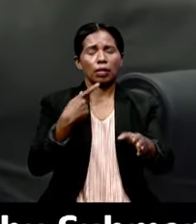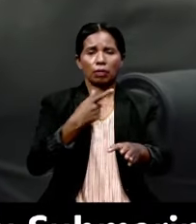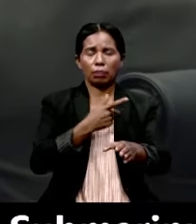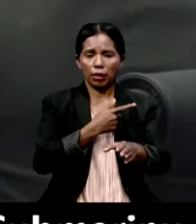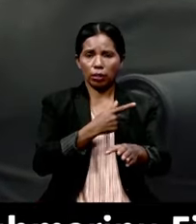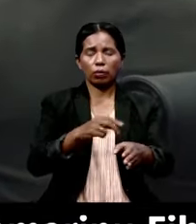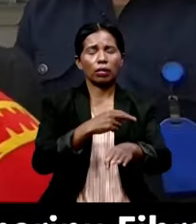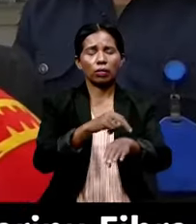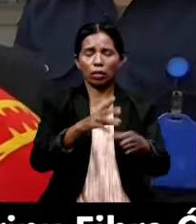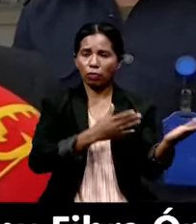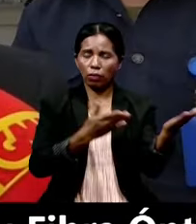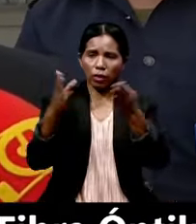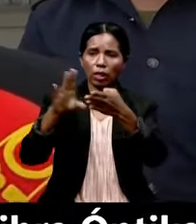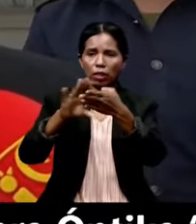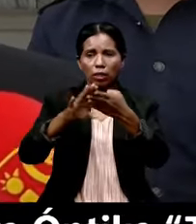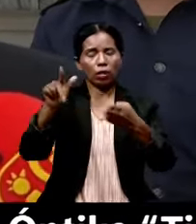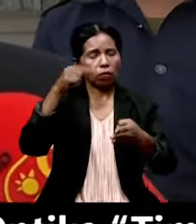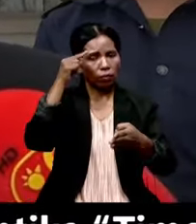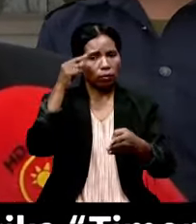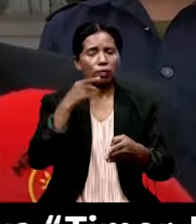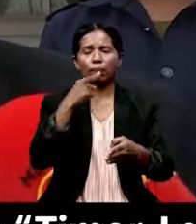carta oficial, ba, mas bem, governante, né,